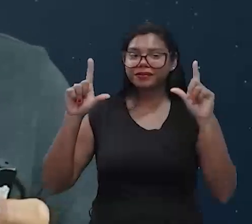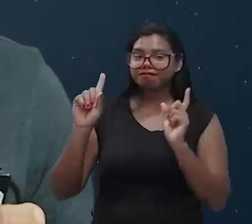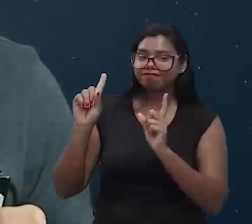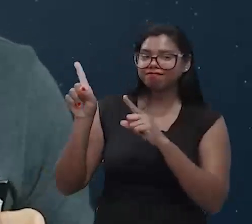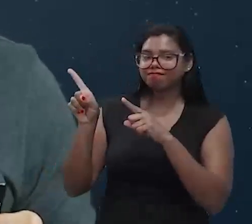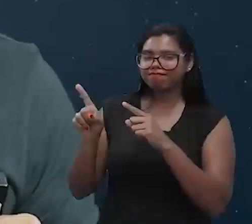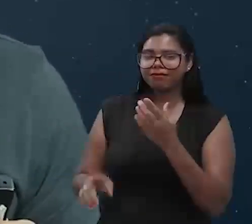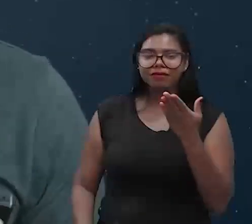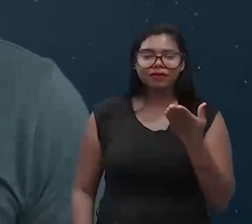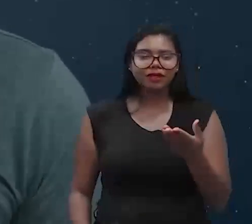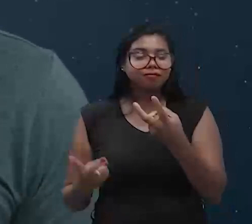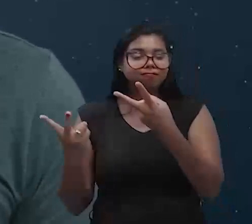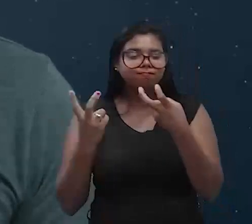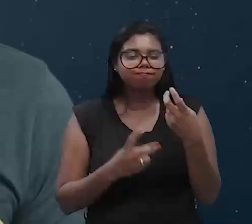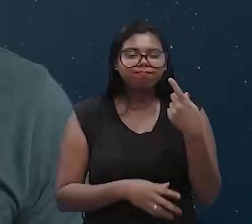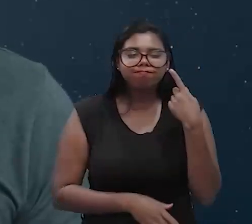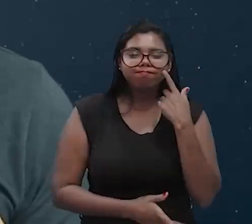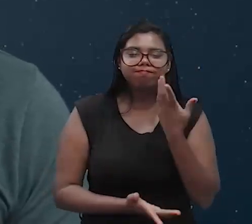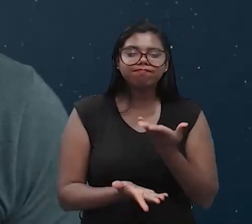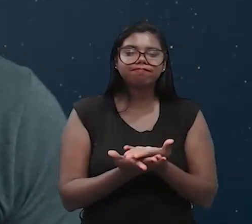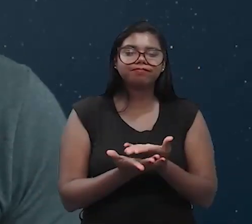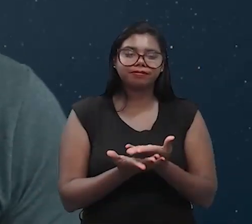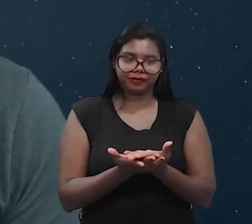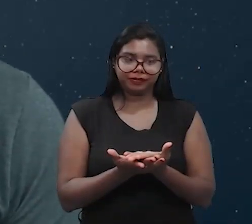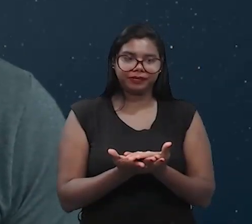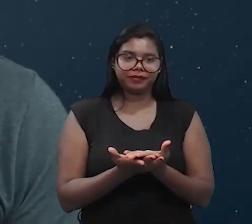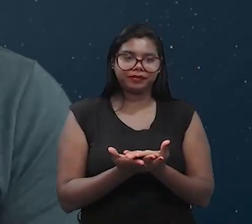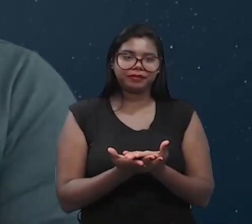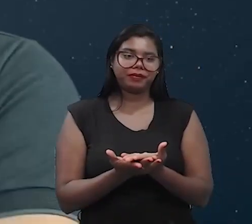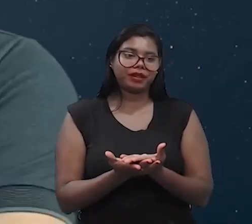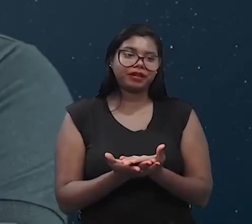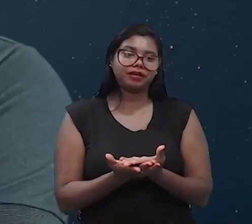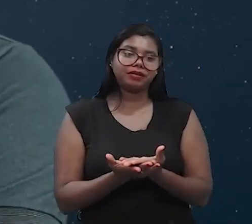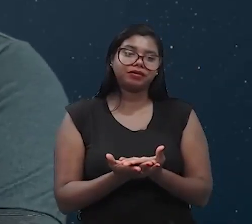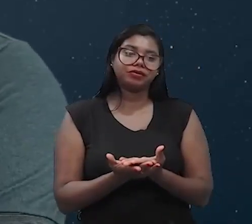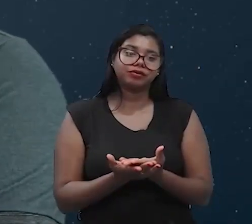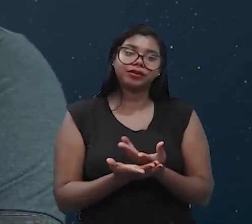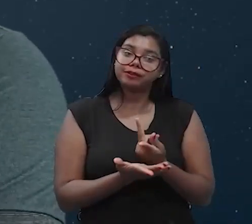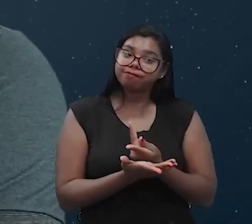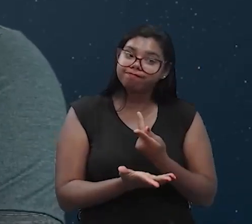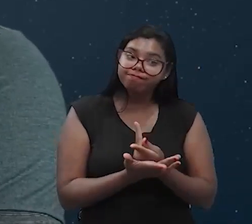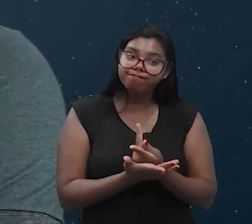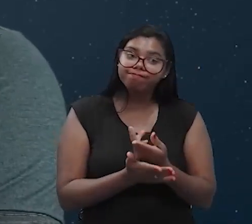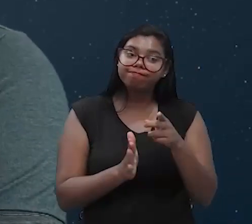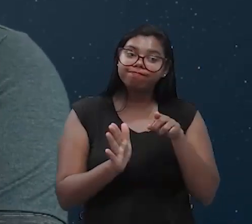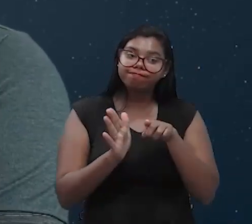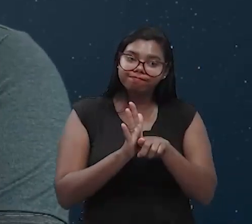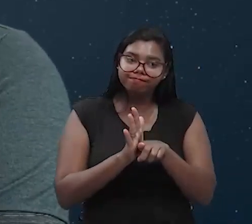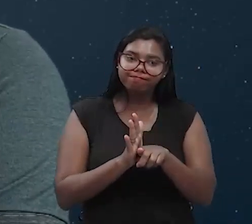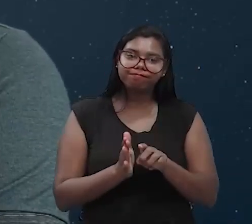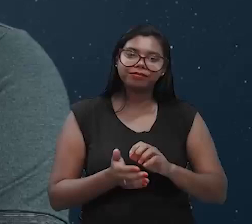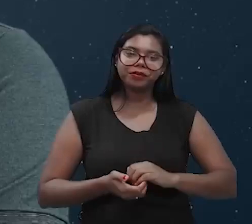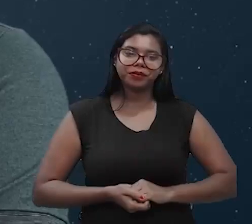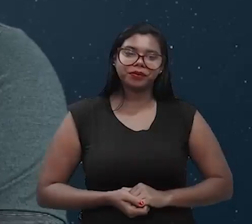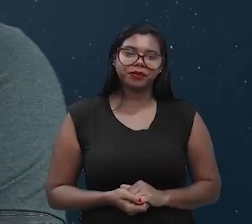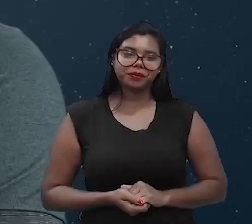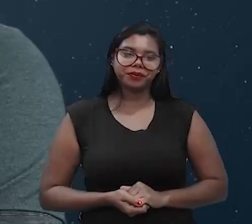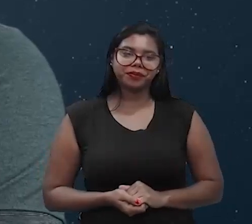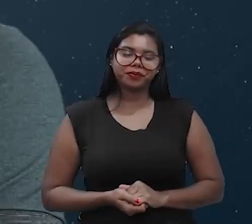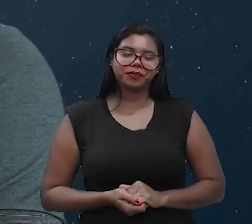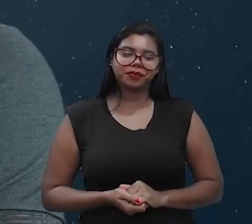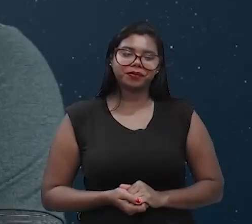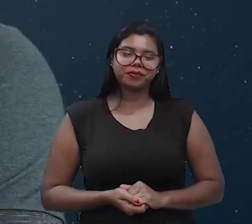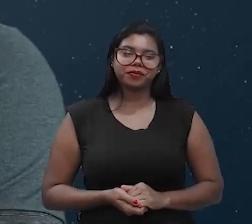muita atenção para você não vacilar numa questão como essa, beleza? Show de bola! Você pode escolher o método que